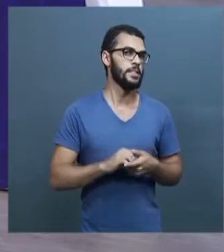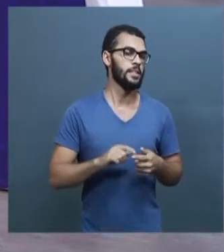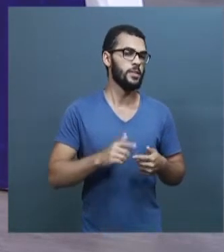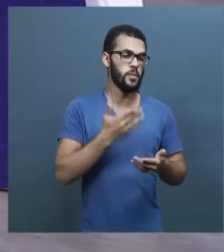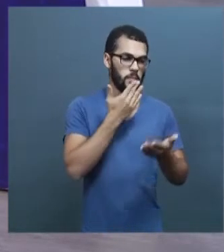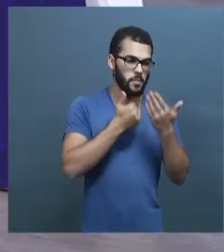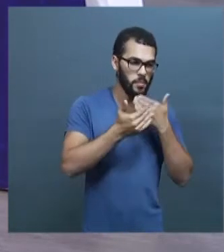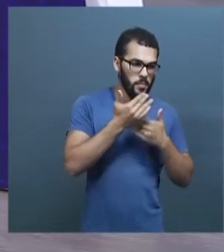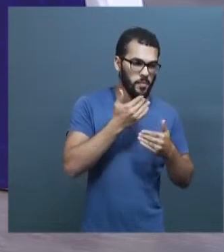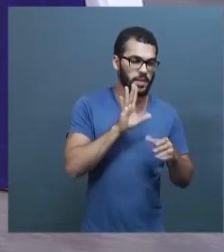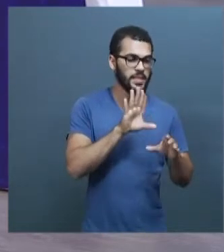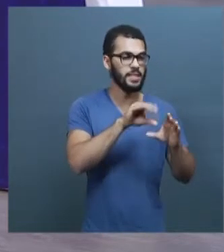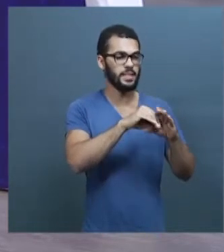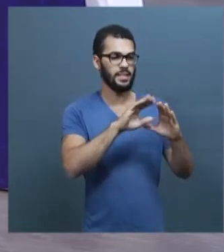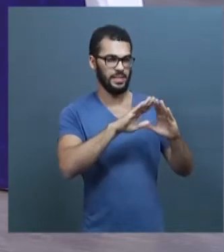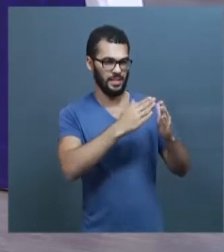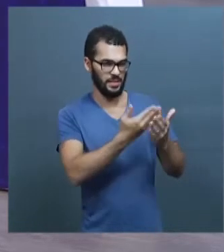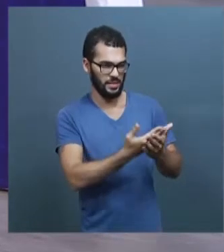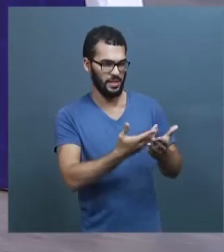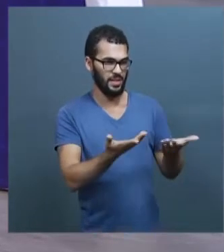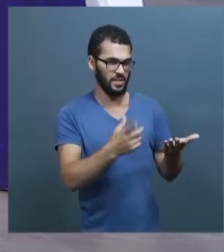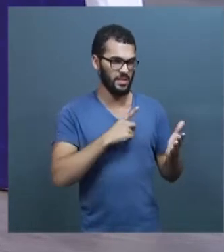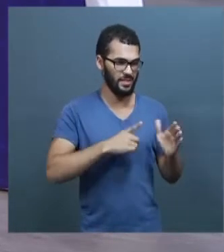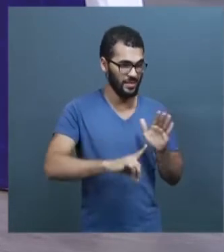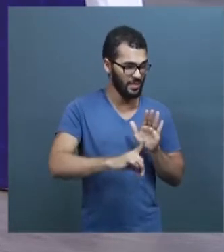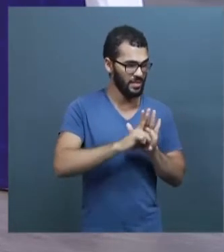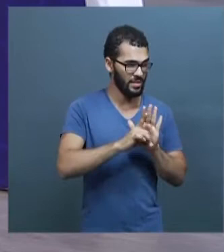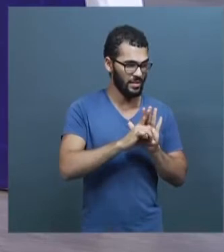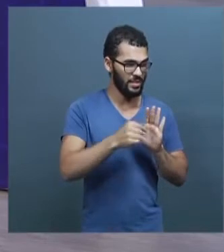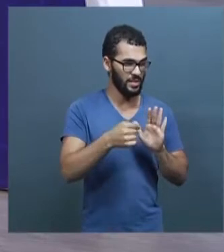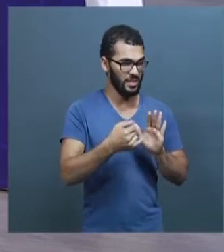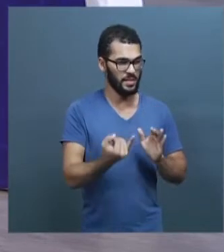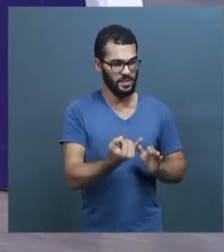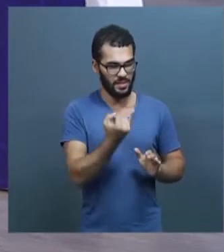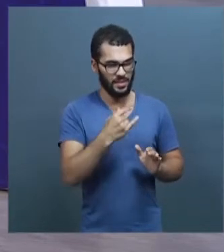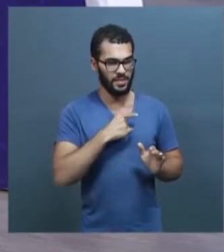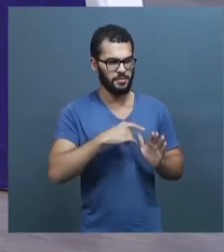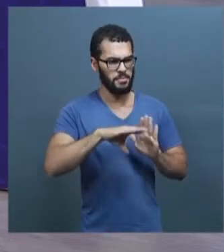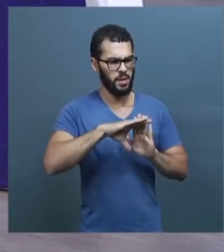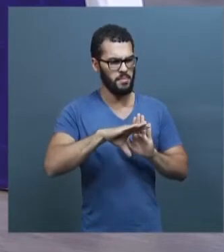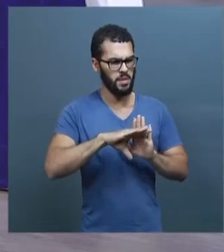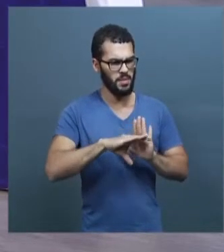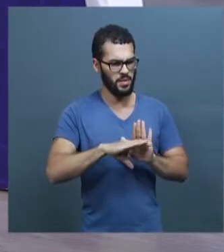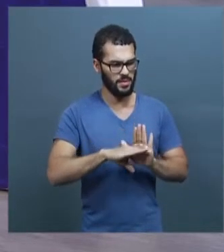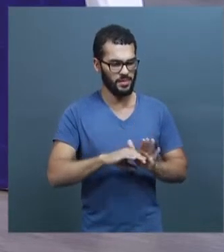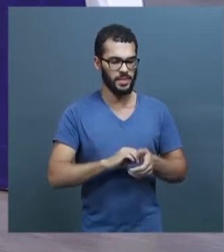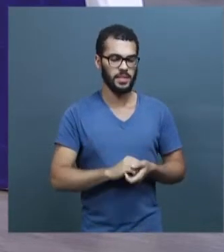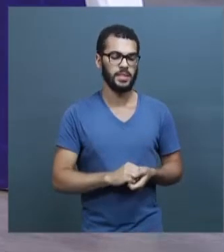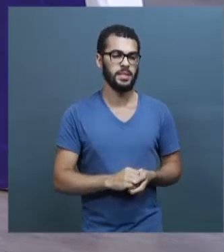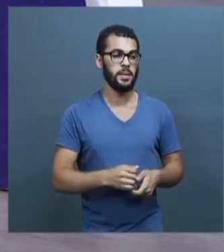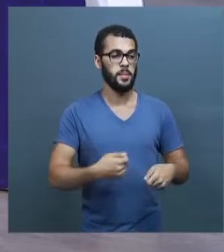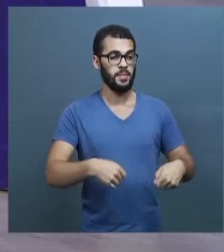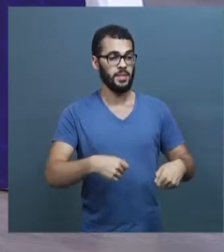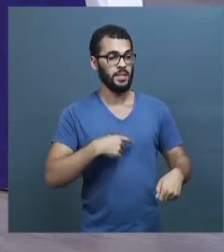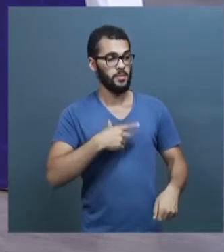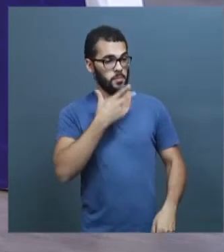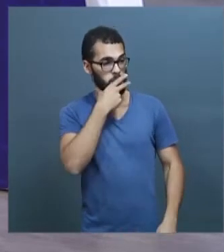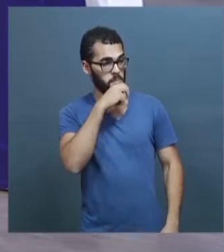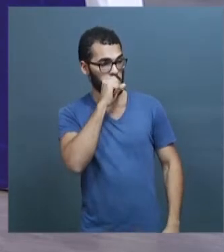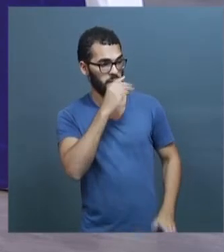agora é decreto de lei, a importância, né, de seguir alguns exemplos dos pais, mas